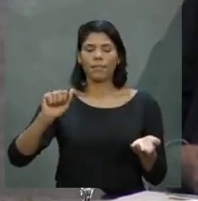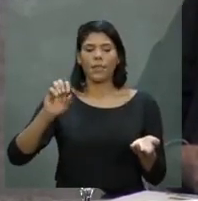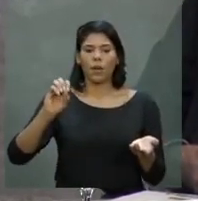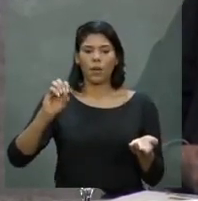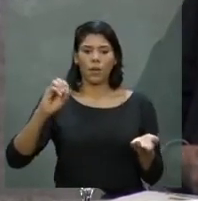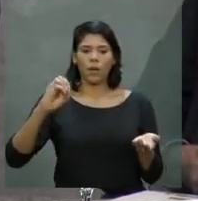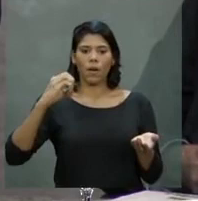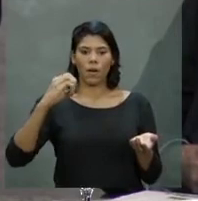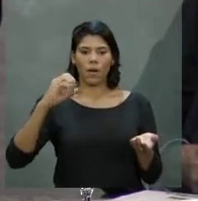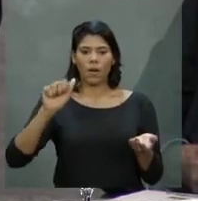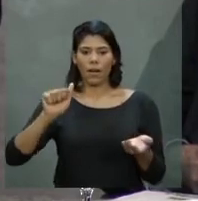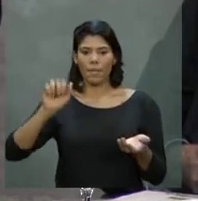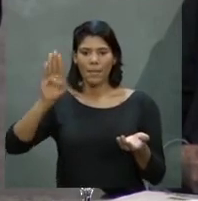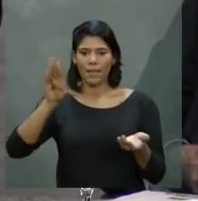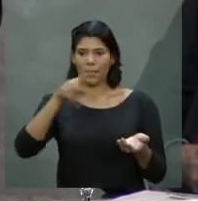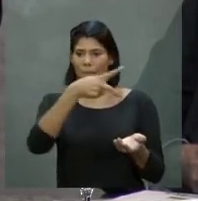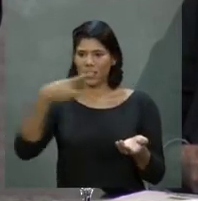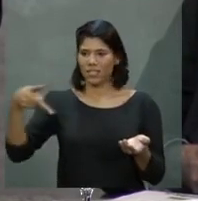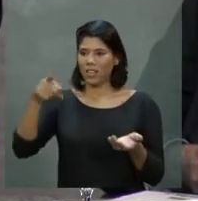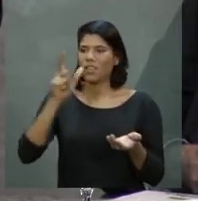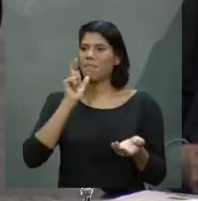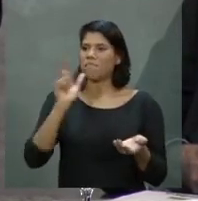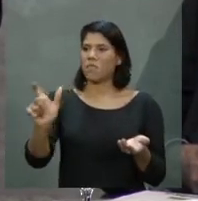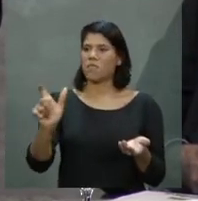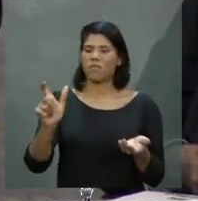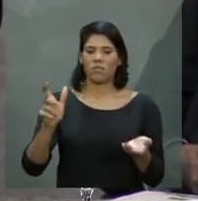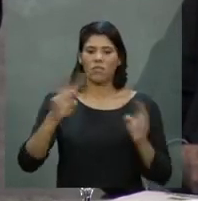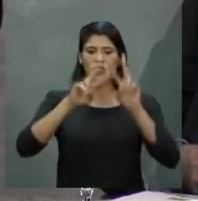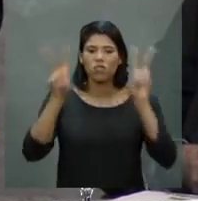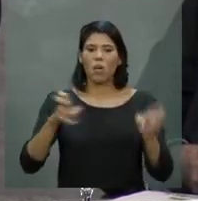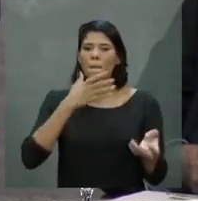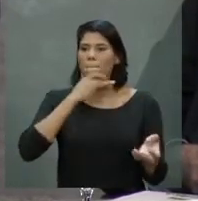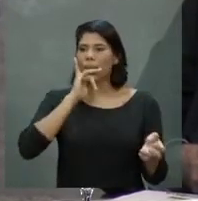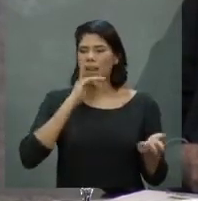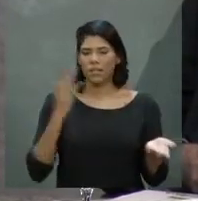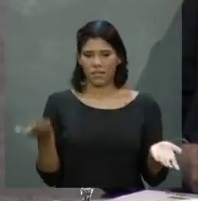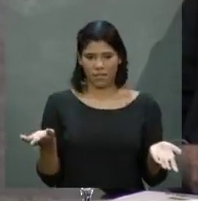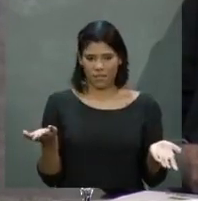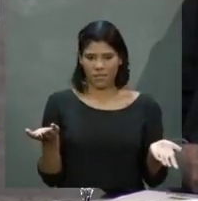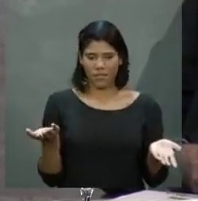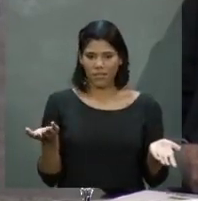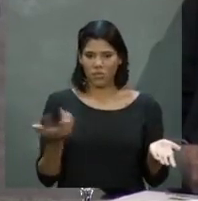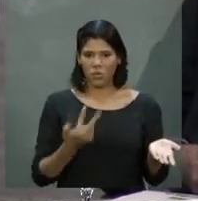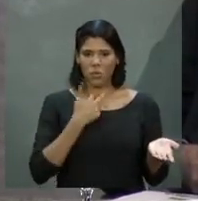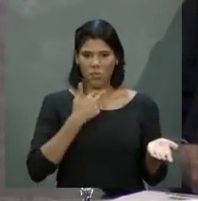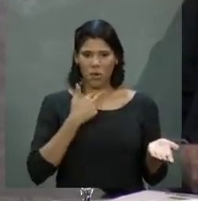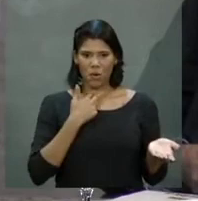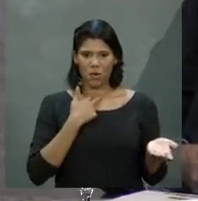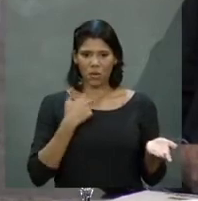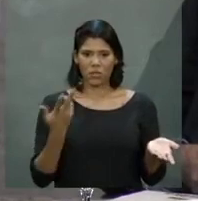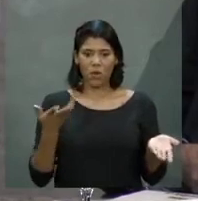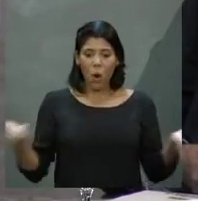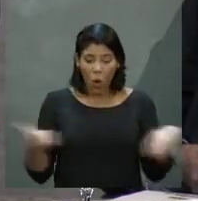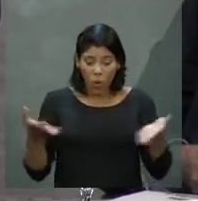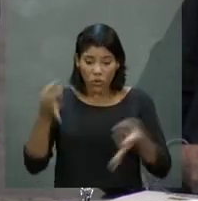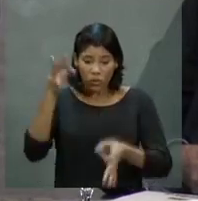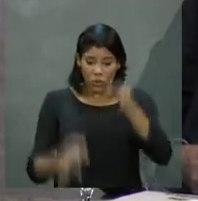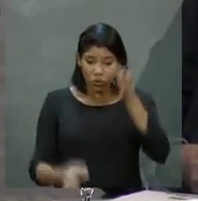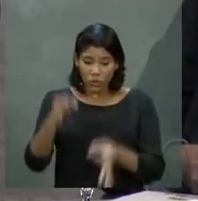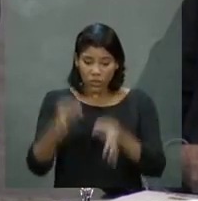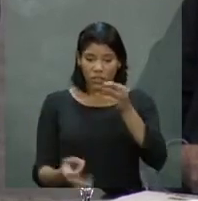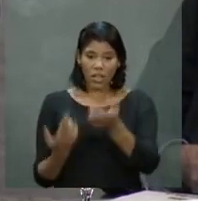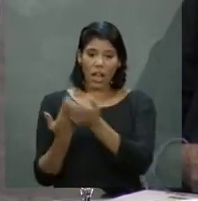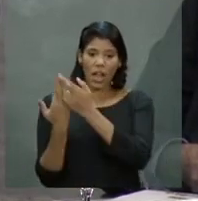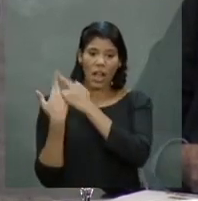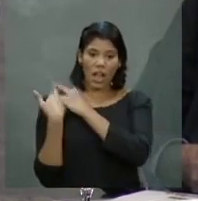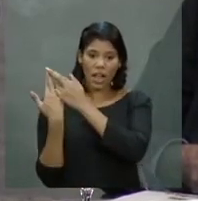milhões de advogados e exigimos respeito. A ordem não permite, a ordem é responsável hoje por reparar a injustiça, por dar o livre